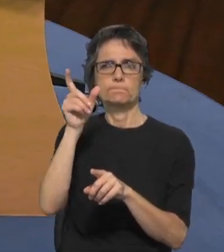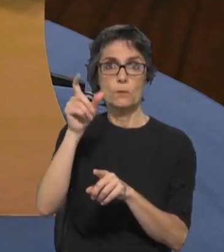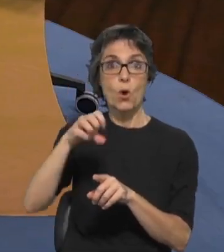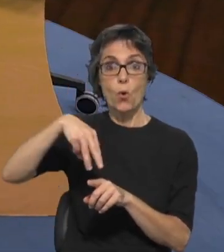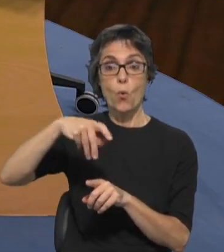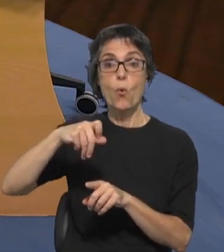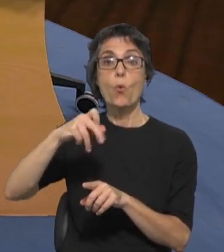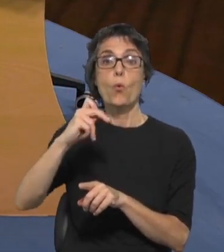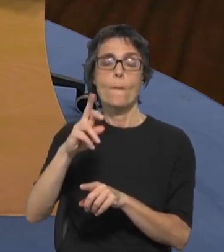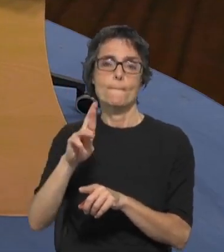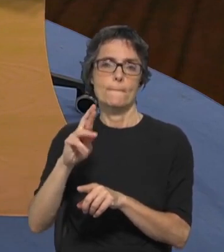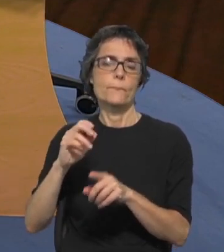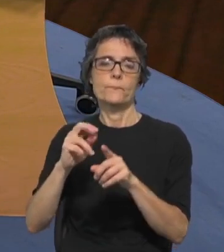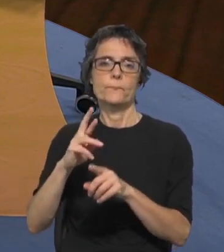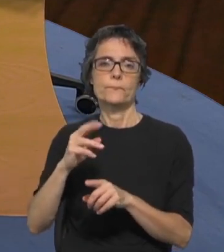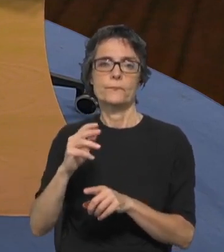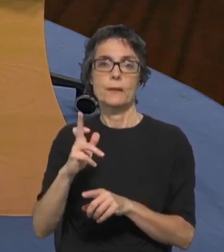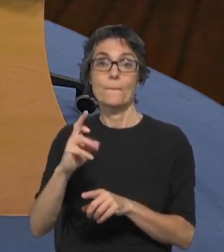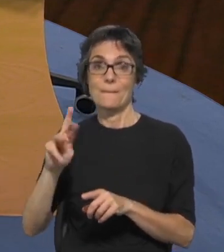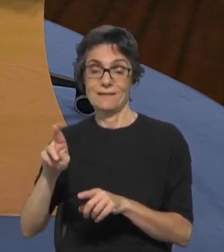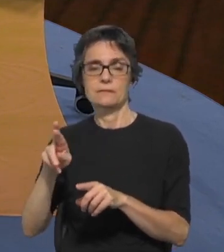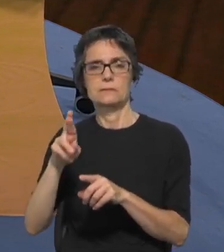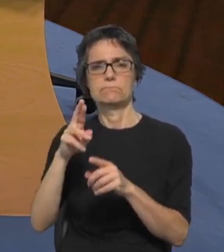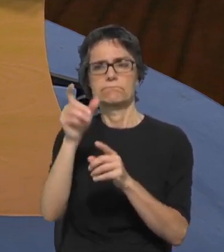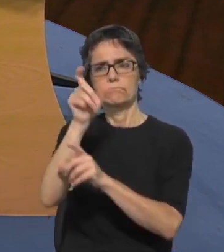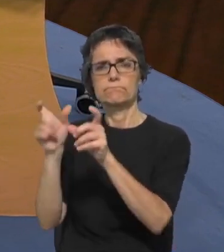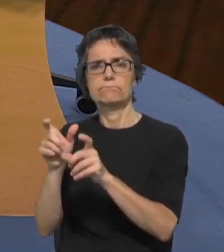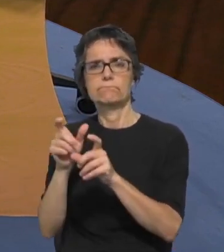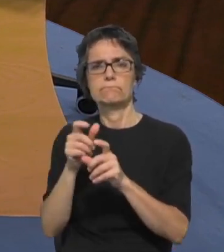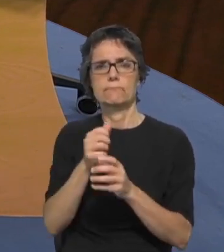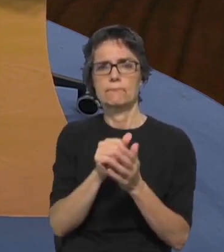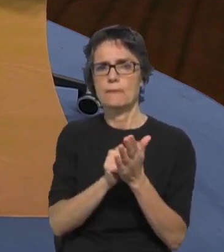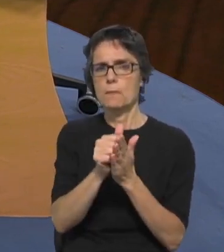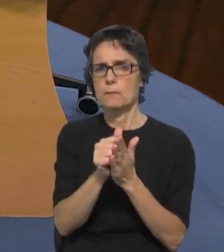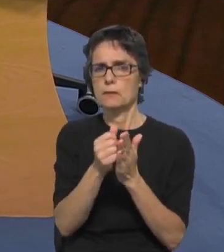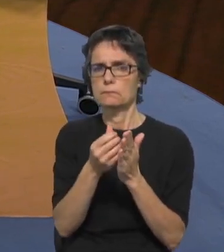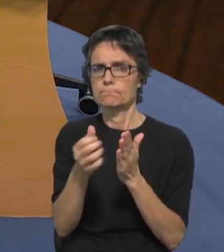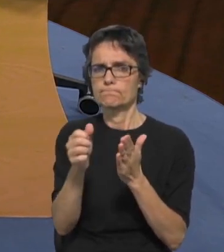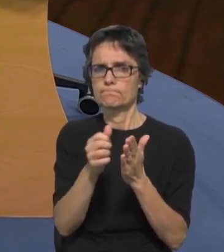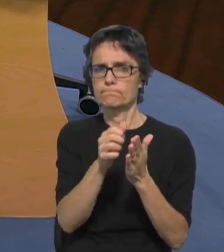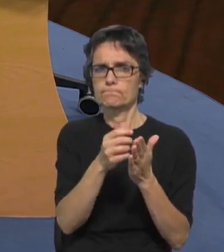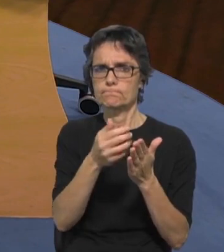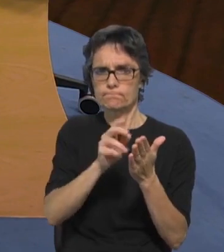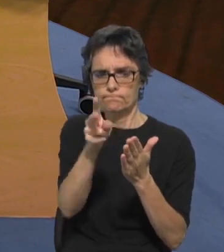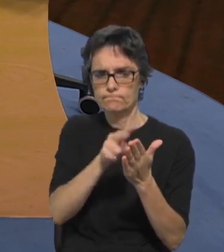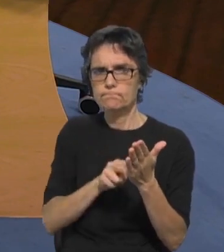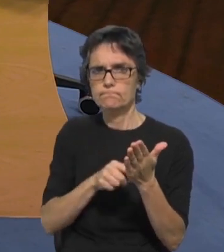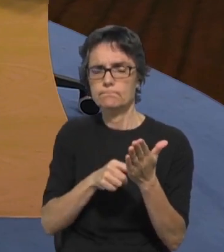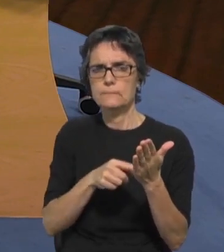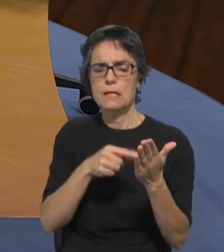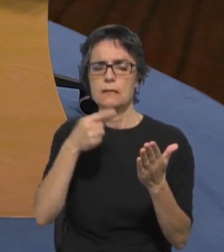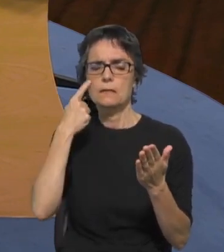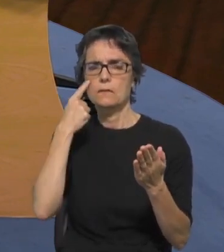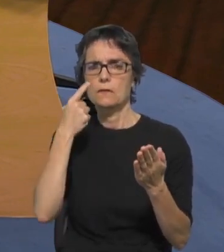bíblicas, em particular na literatura profética, e como usa essa sabedoria bíblica